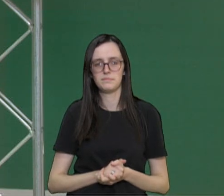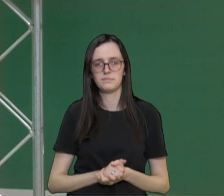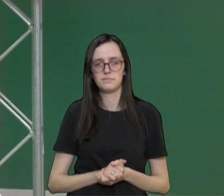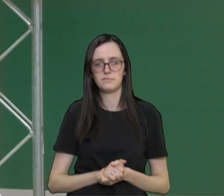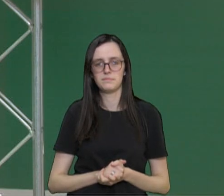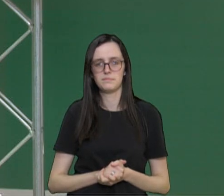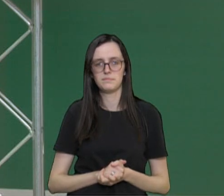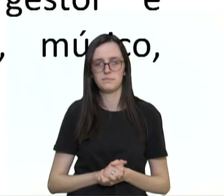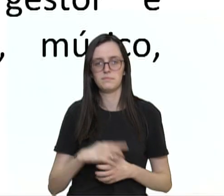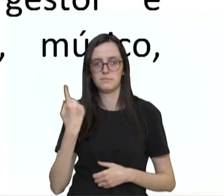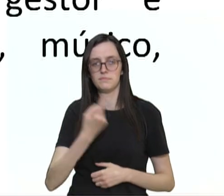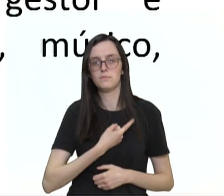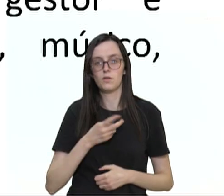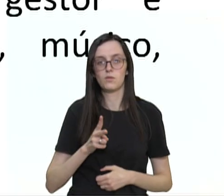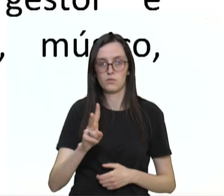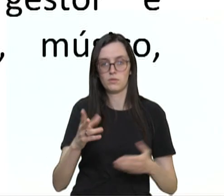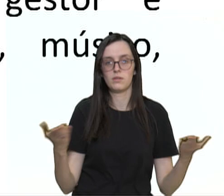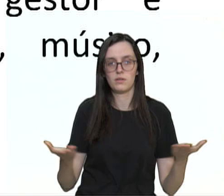Vamos prosseguir.